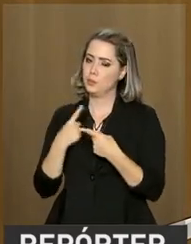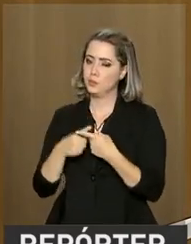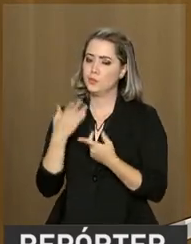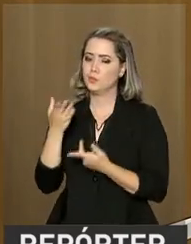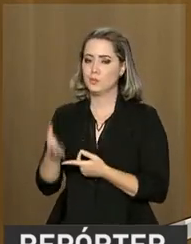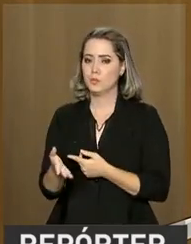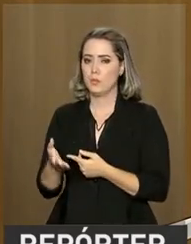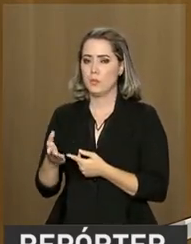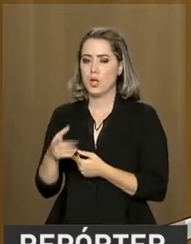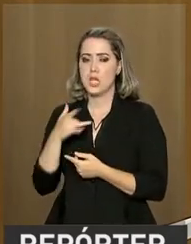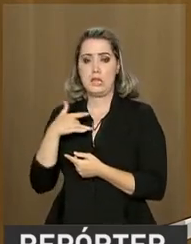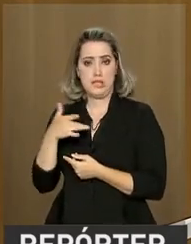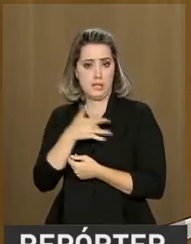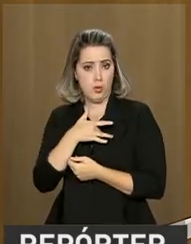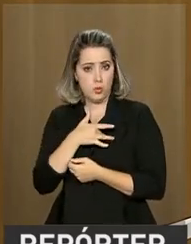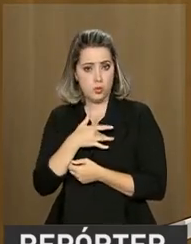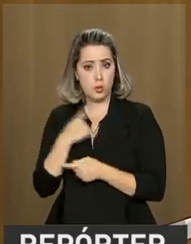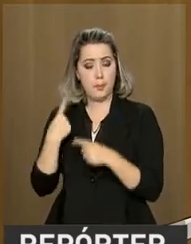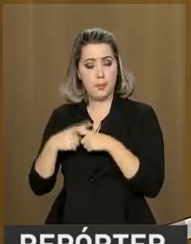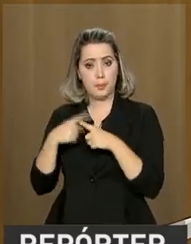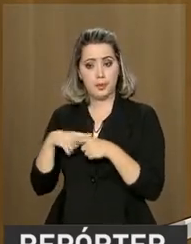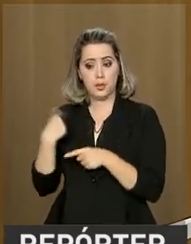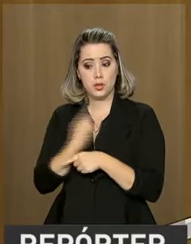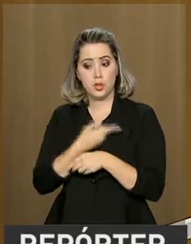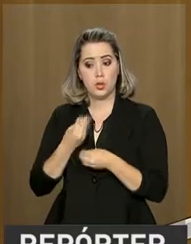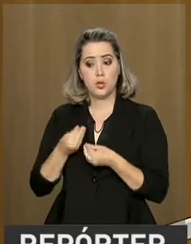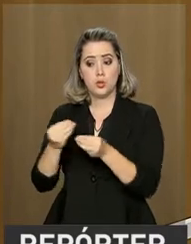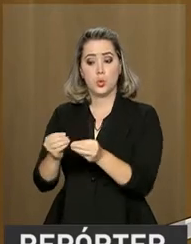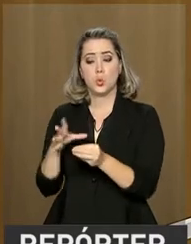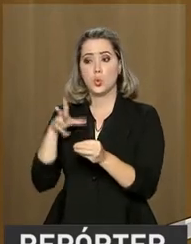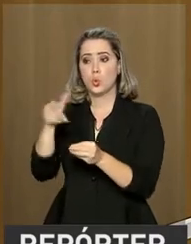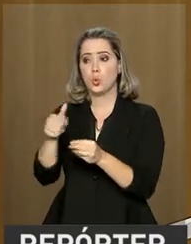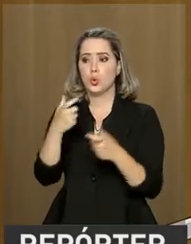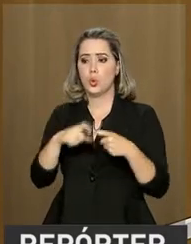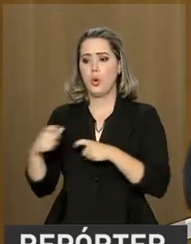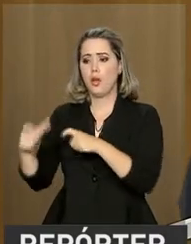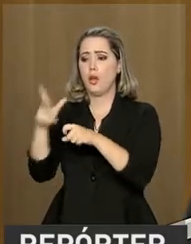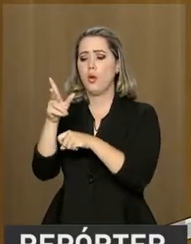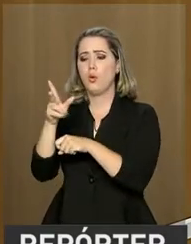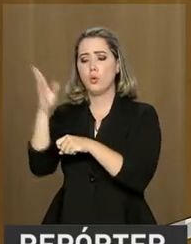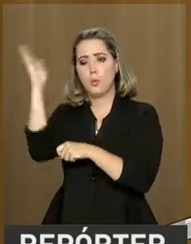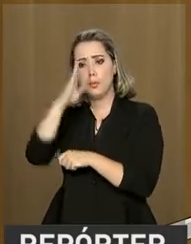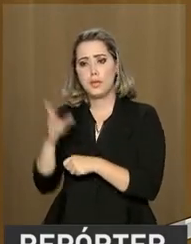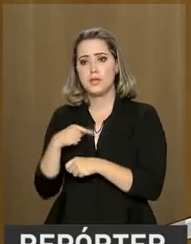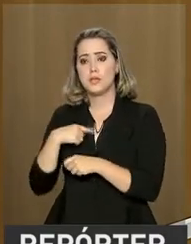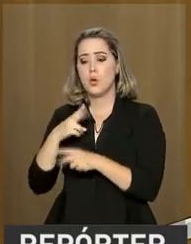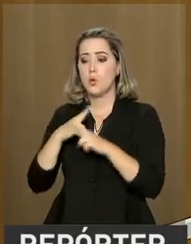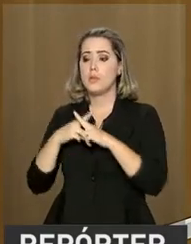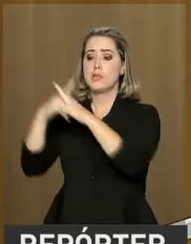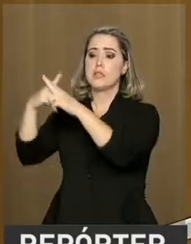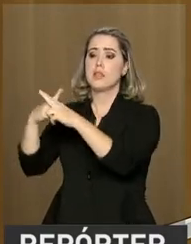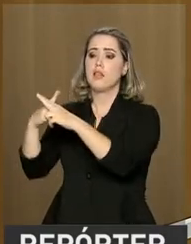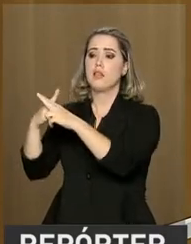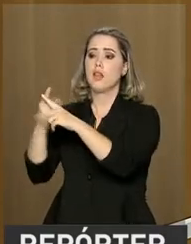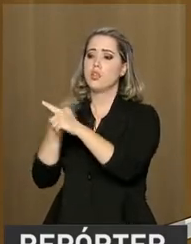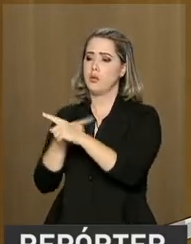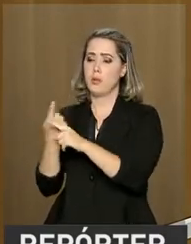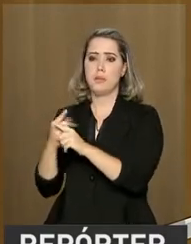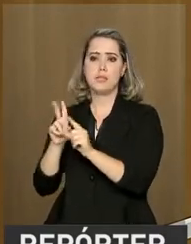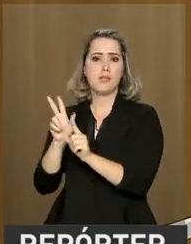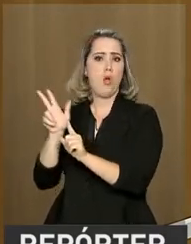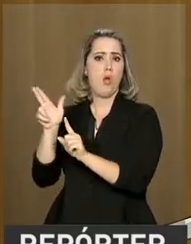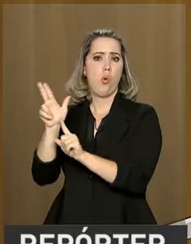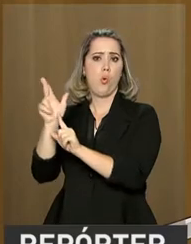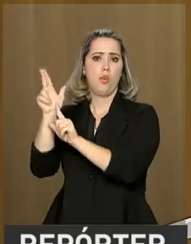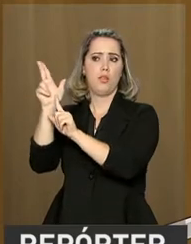na saúde porque nós vamos em qualquer canto do país através de satélite uma anteninha que a gente coloca lá no